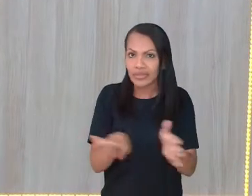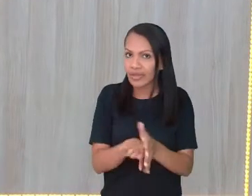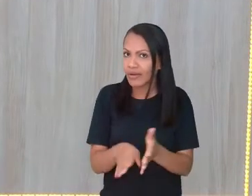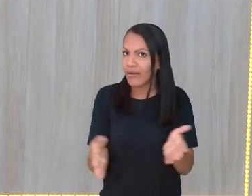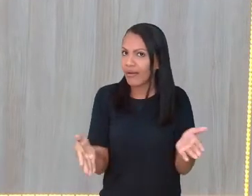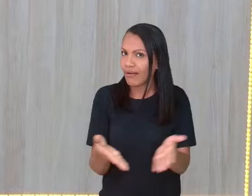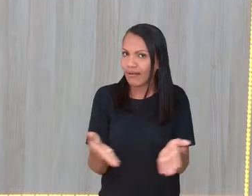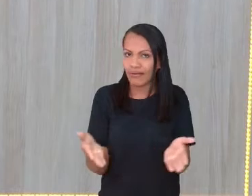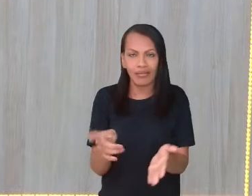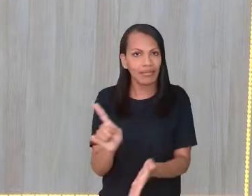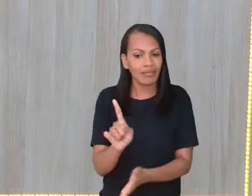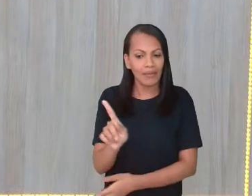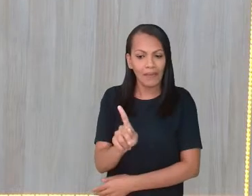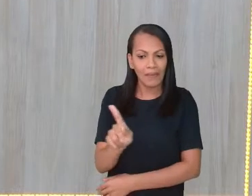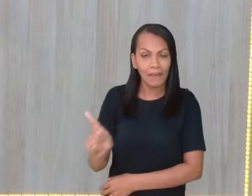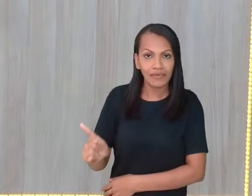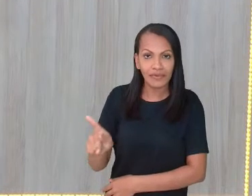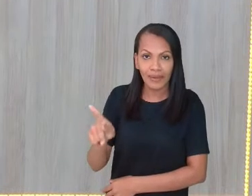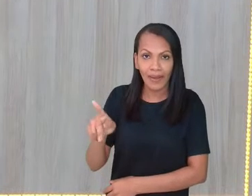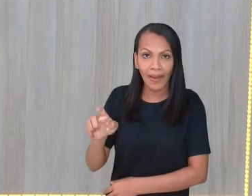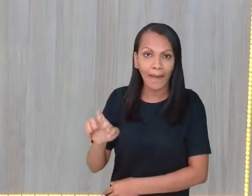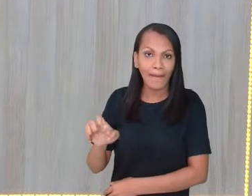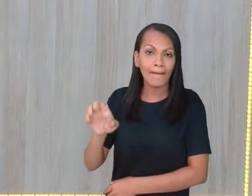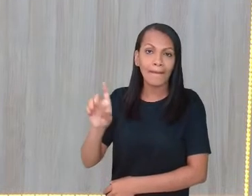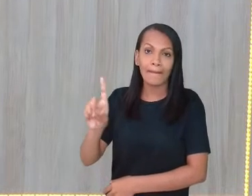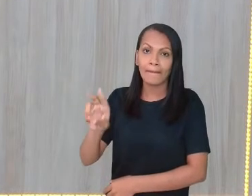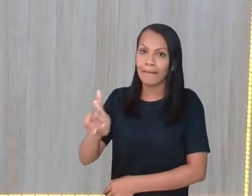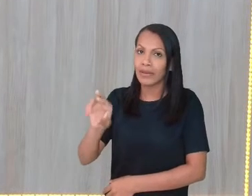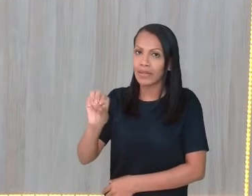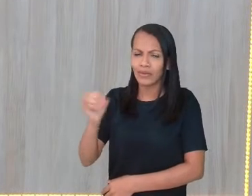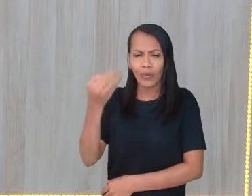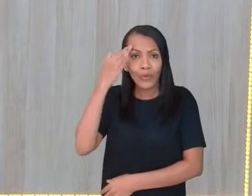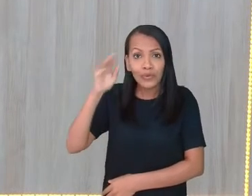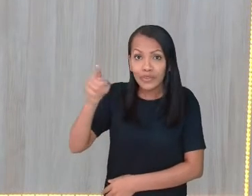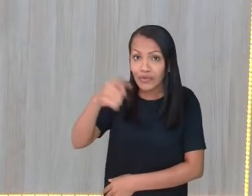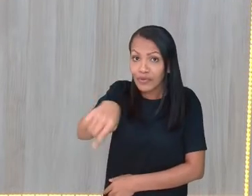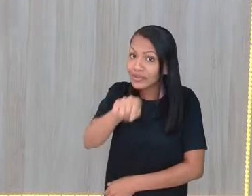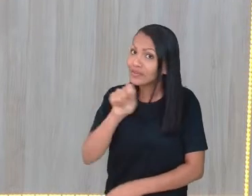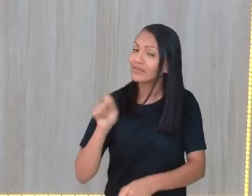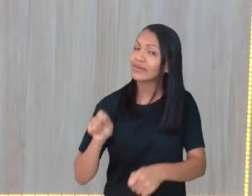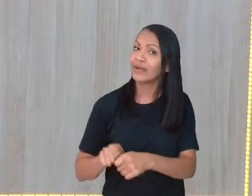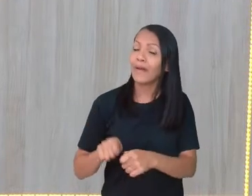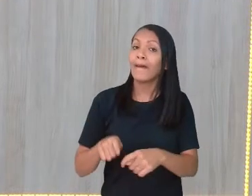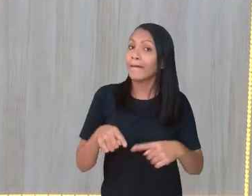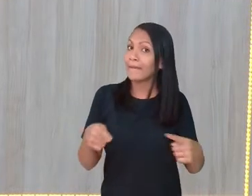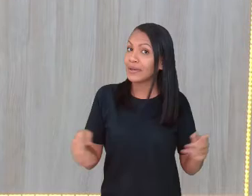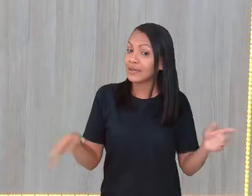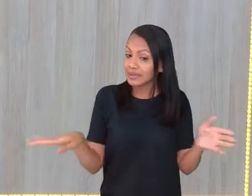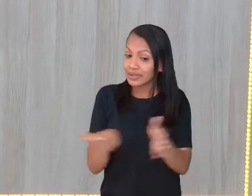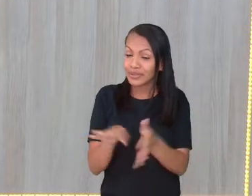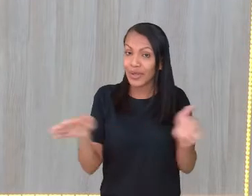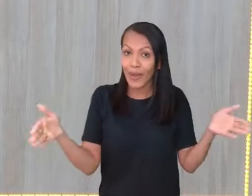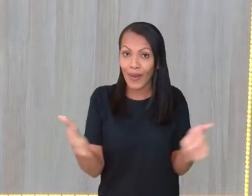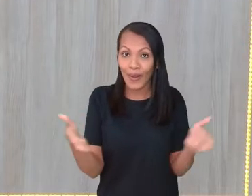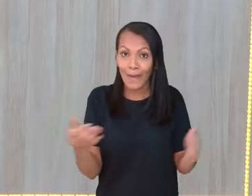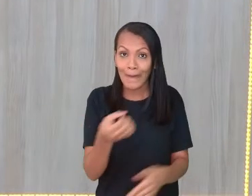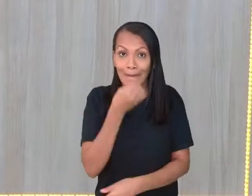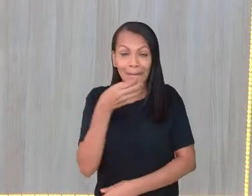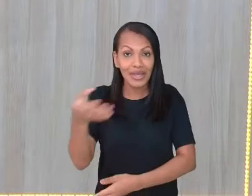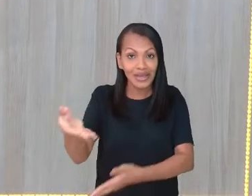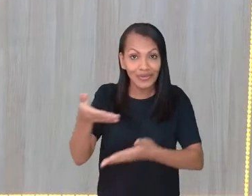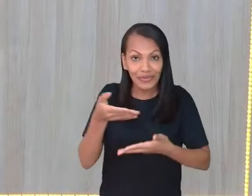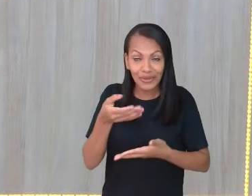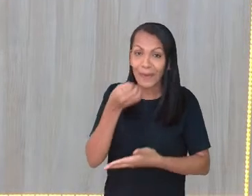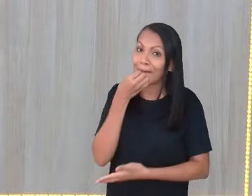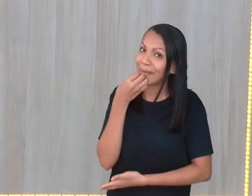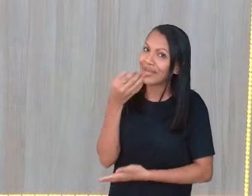do professor Pedro, né? Estava fazendo alguma coisa aí, chegou em casa, não sei o que você estava fazendo, mas se chegou agora, seja muito bem-vindo e